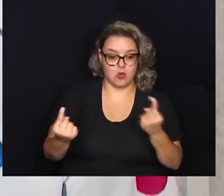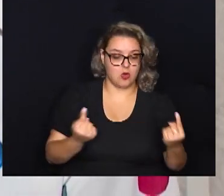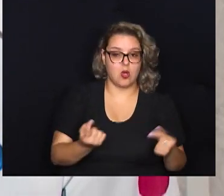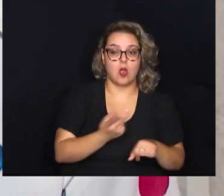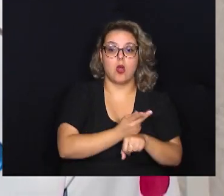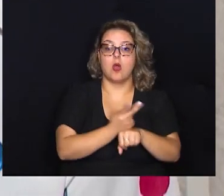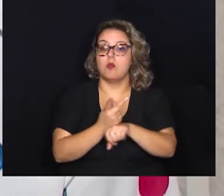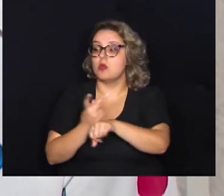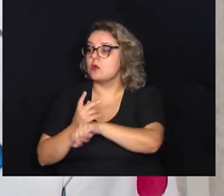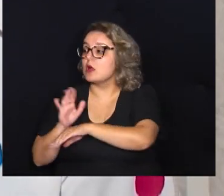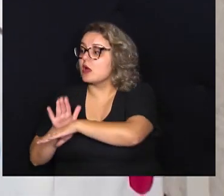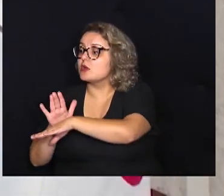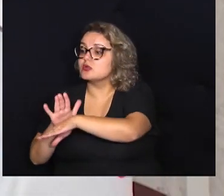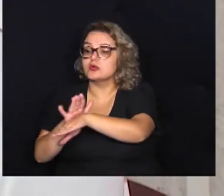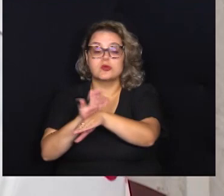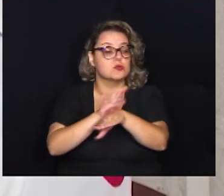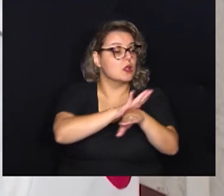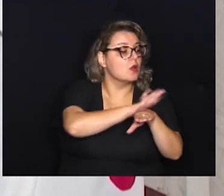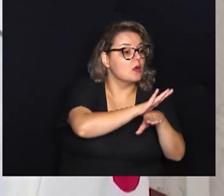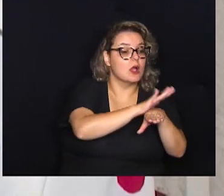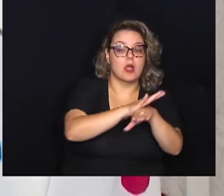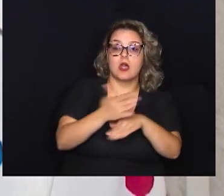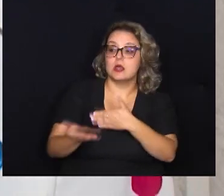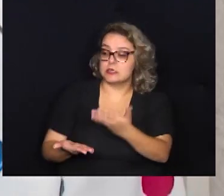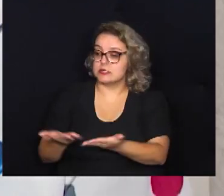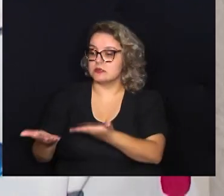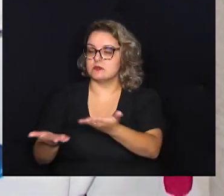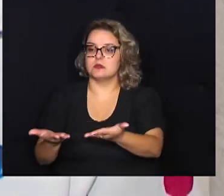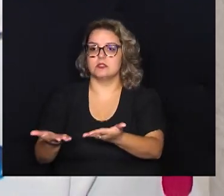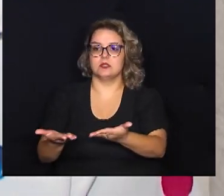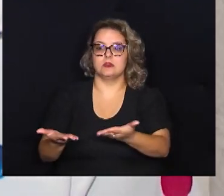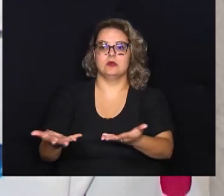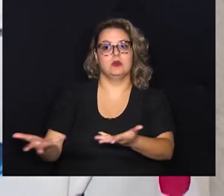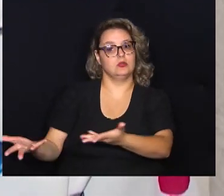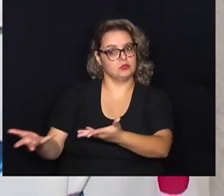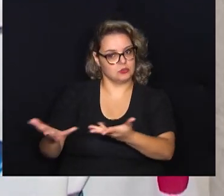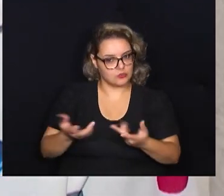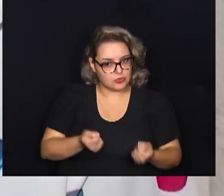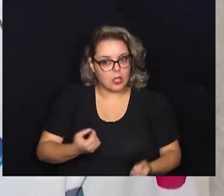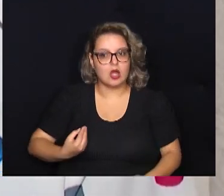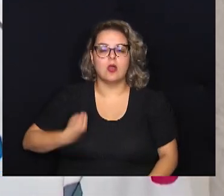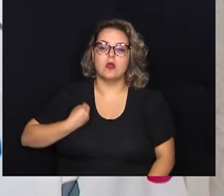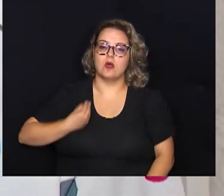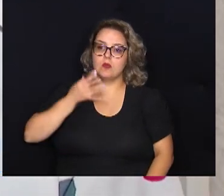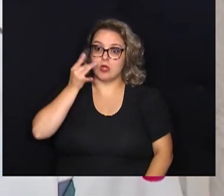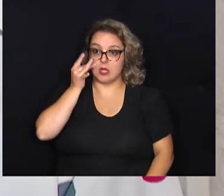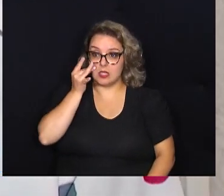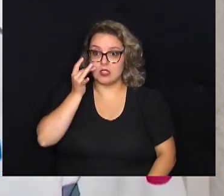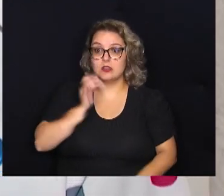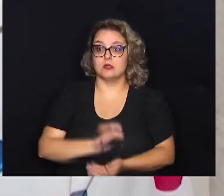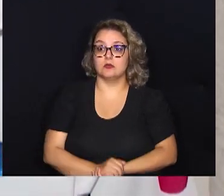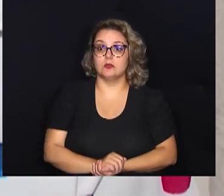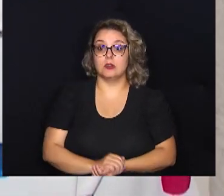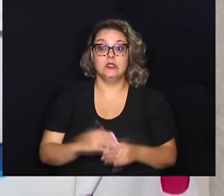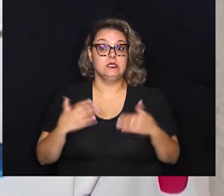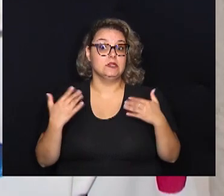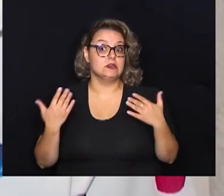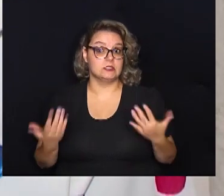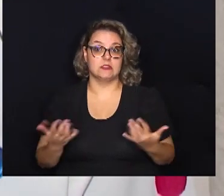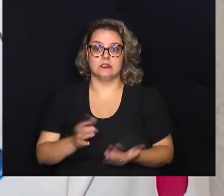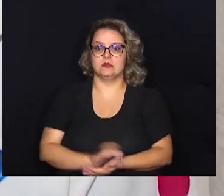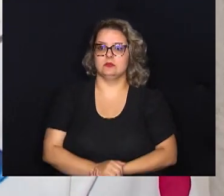ajudar a outra para servir os convidados, né, que estavam presentes. Então,